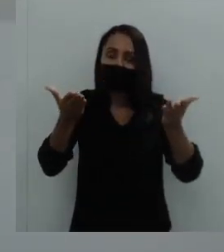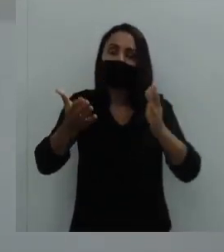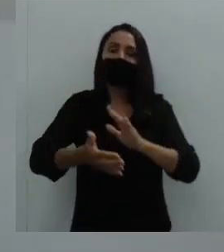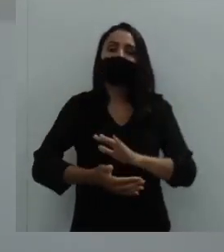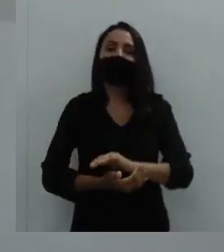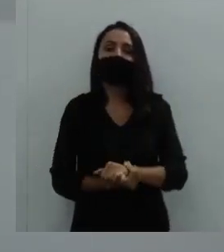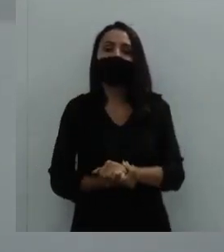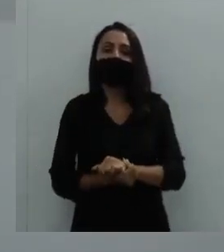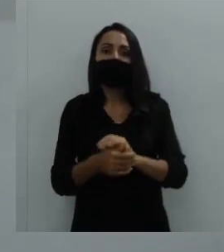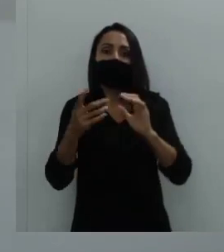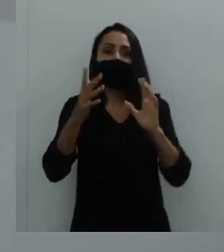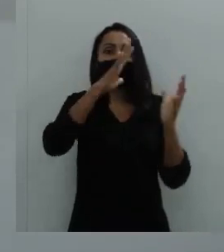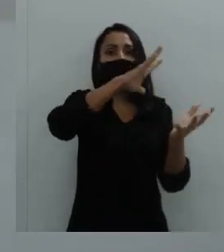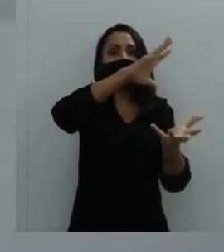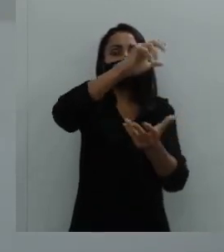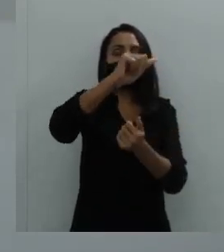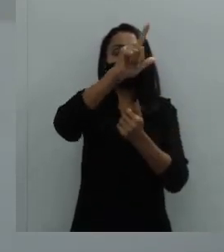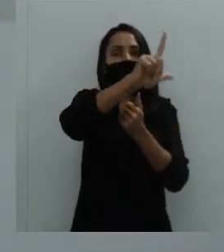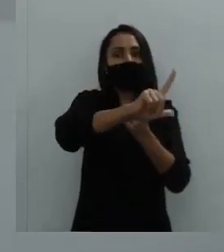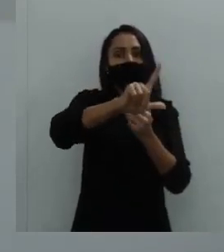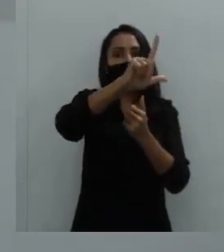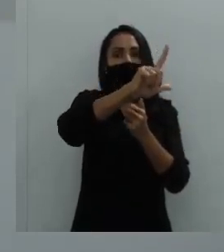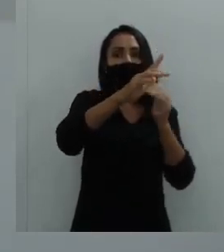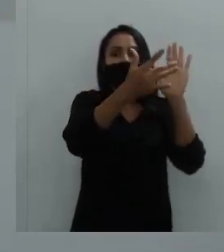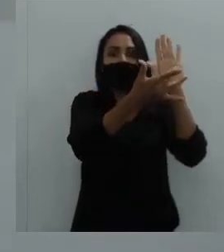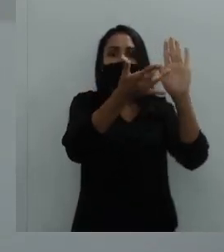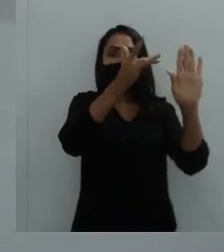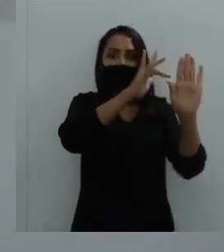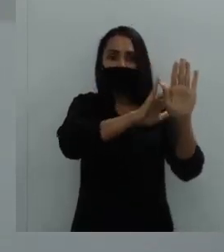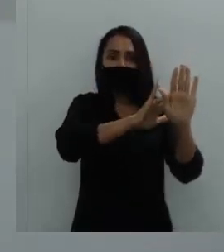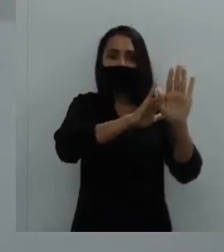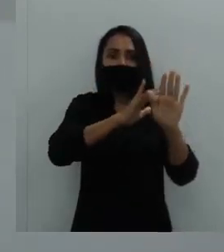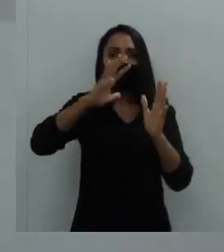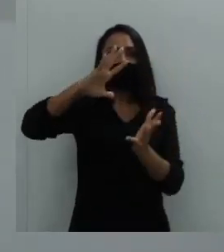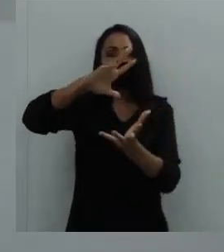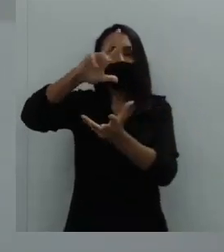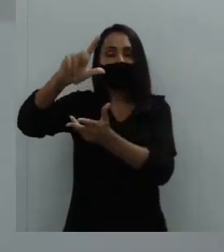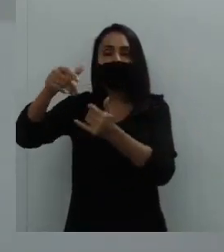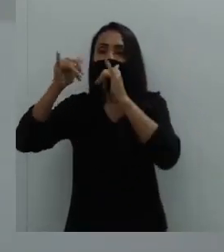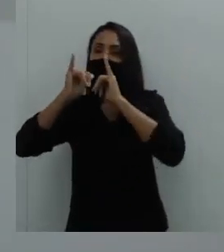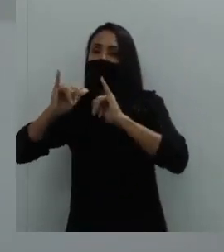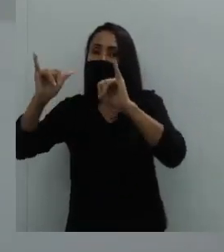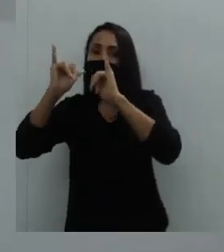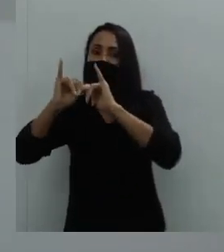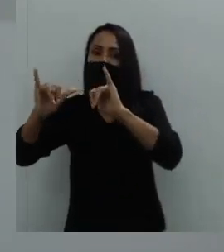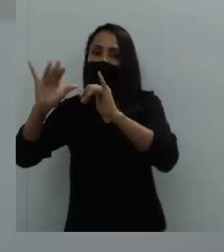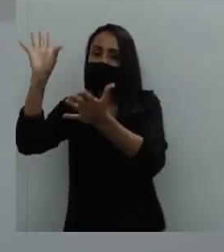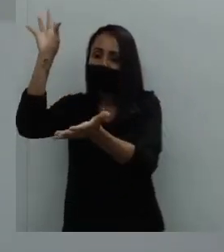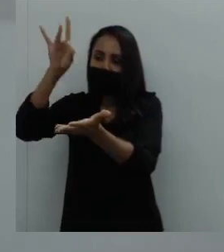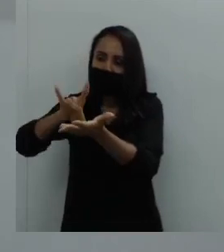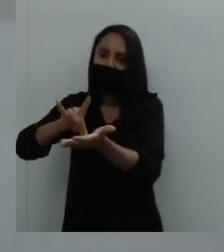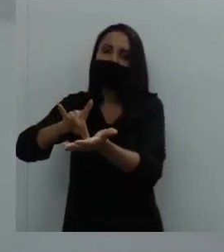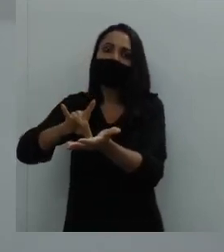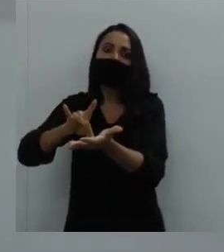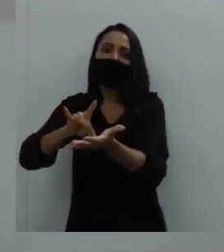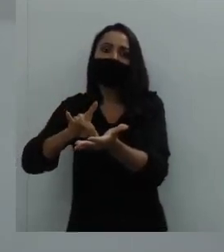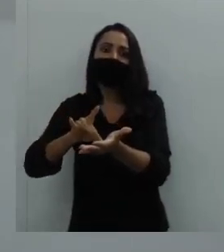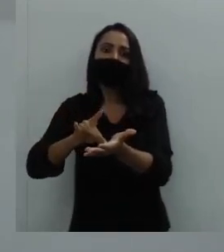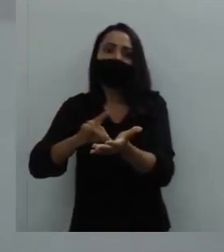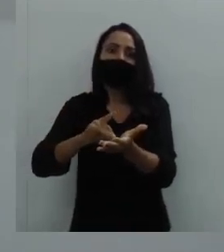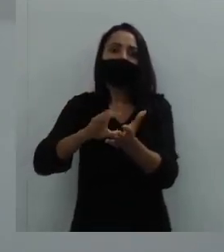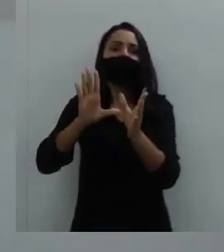informação. O mundo literário é conotativo e o mundo informativo denotativo. Memorizem